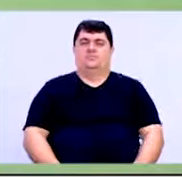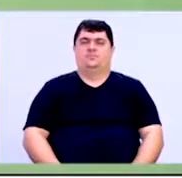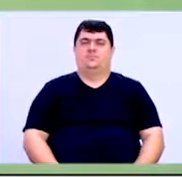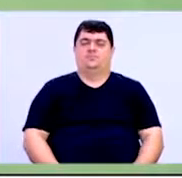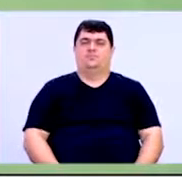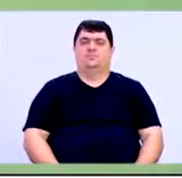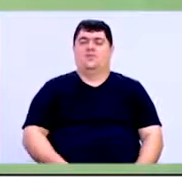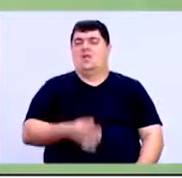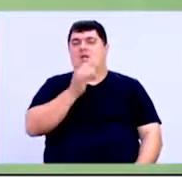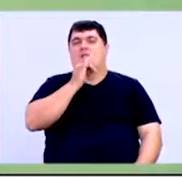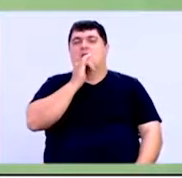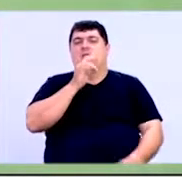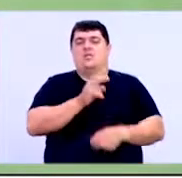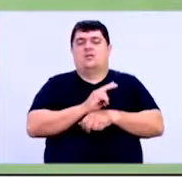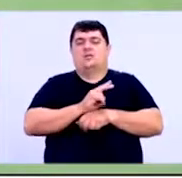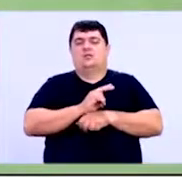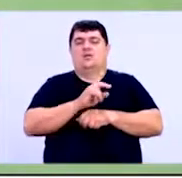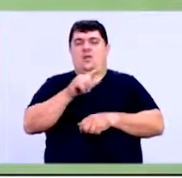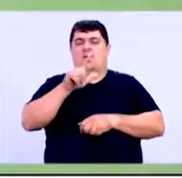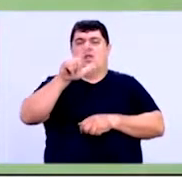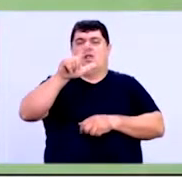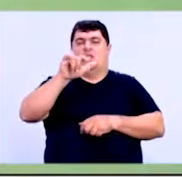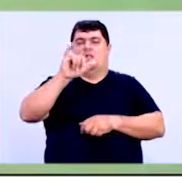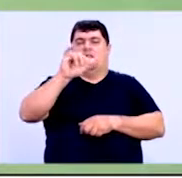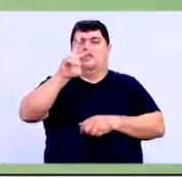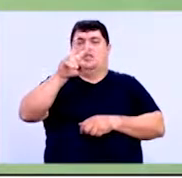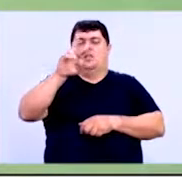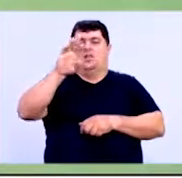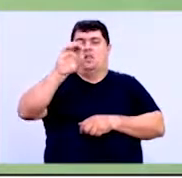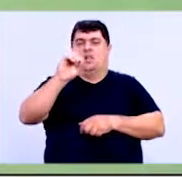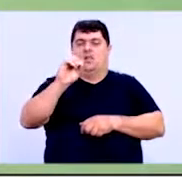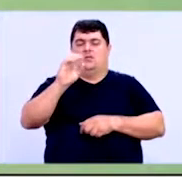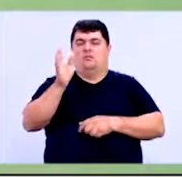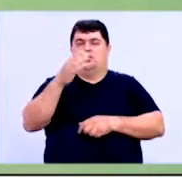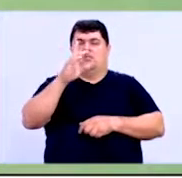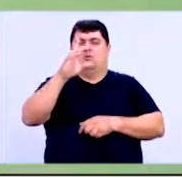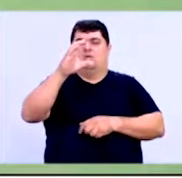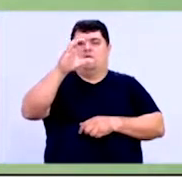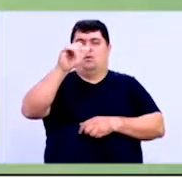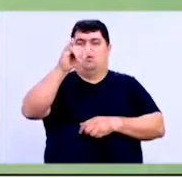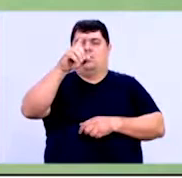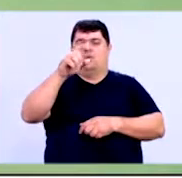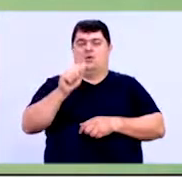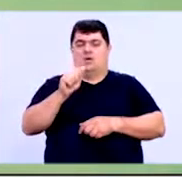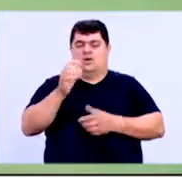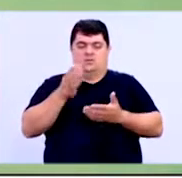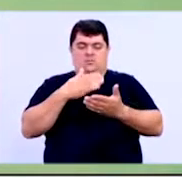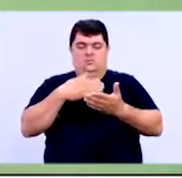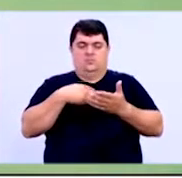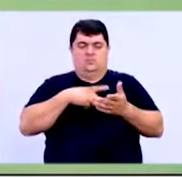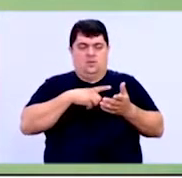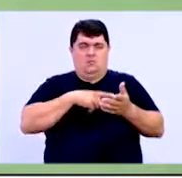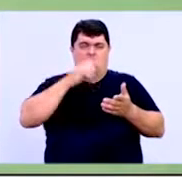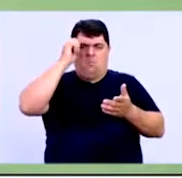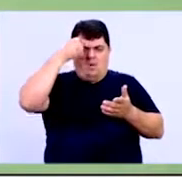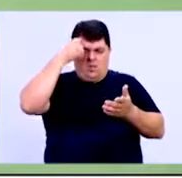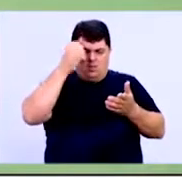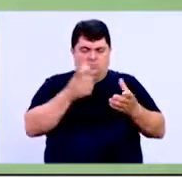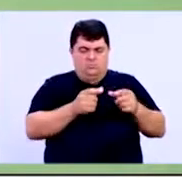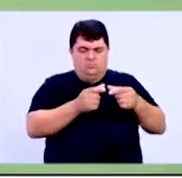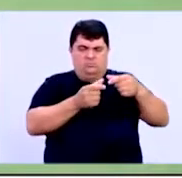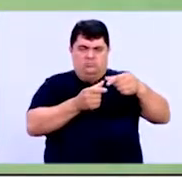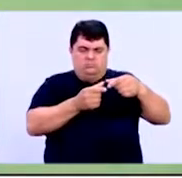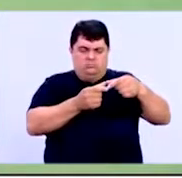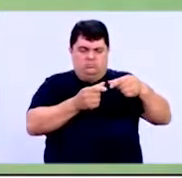gente faz o controle de caixa é com um livro de caixa, né, professor? Aquele livro de registro onde você faz anotações, como a gente vai comentar, né, na nossa